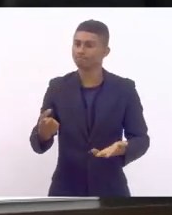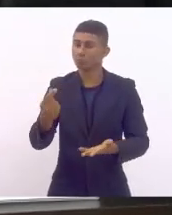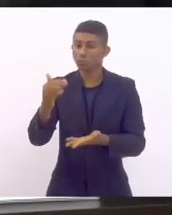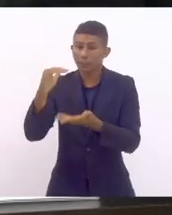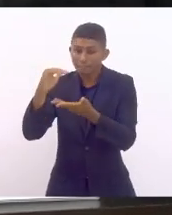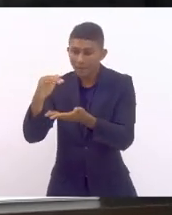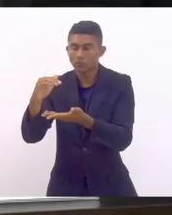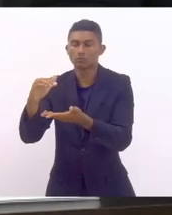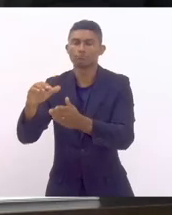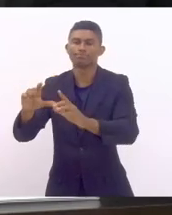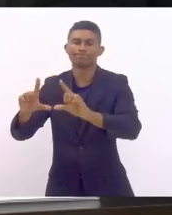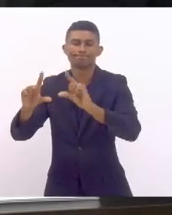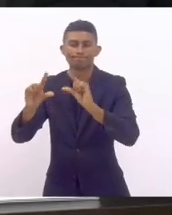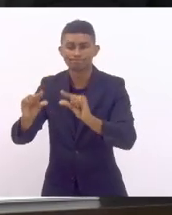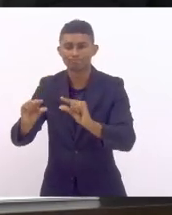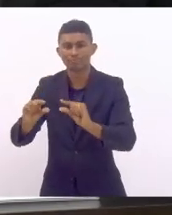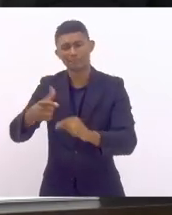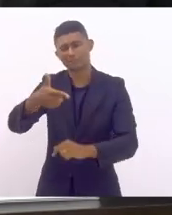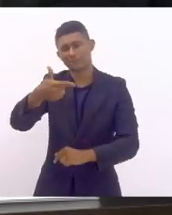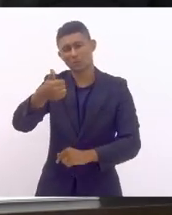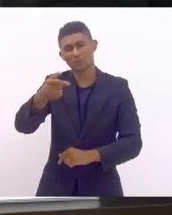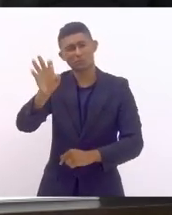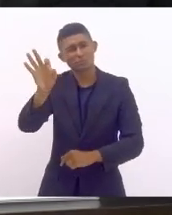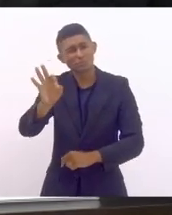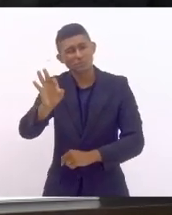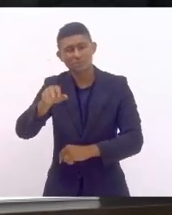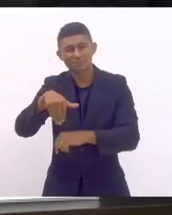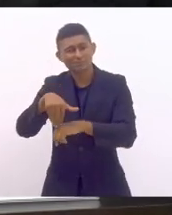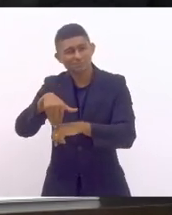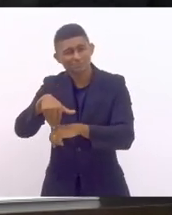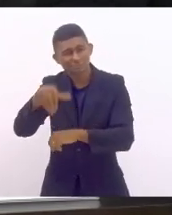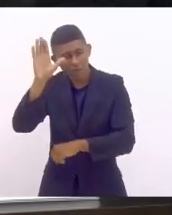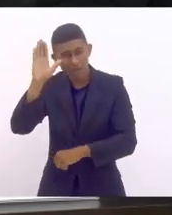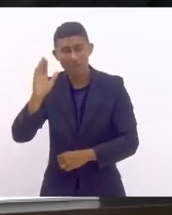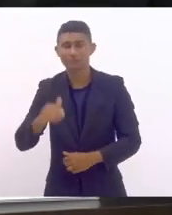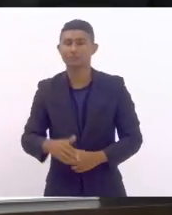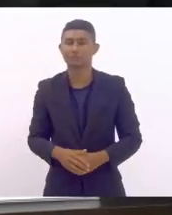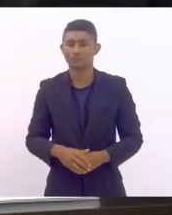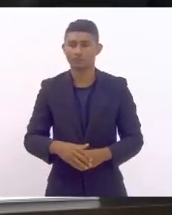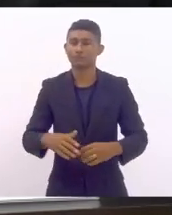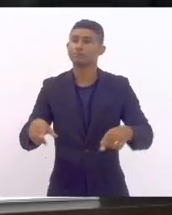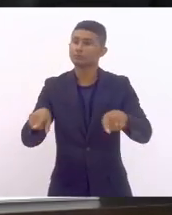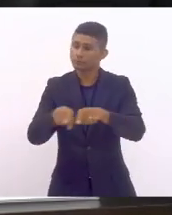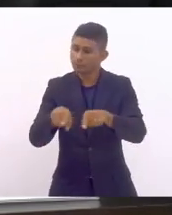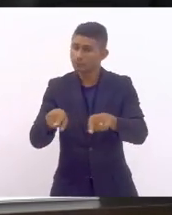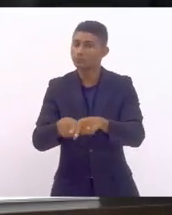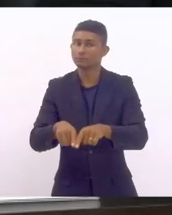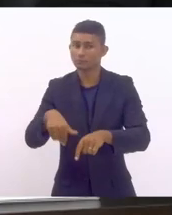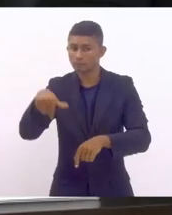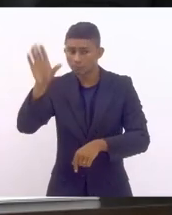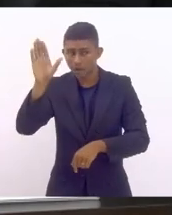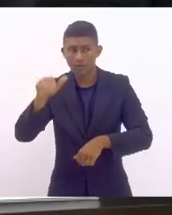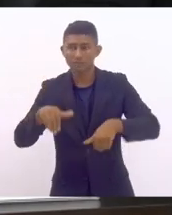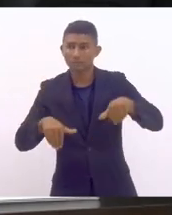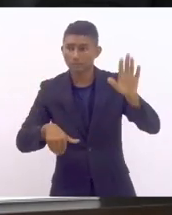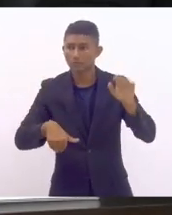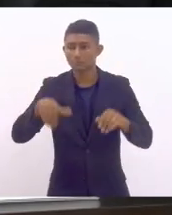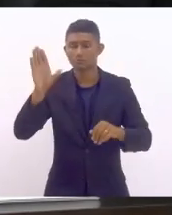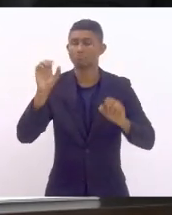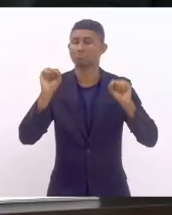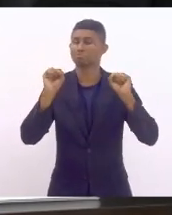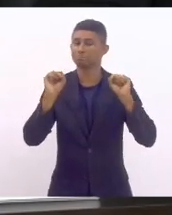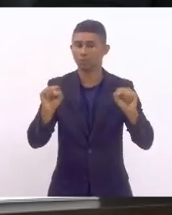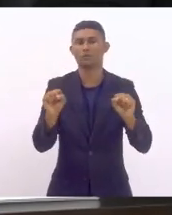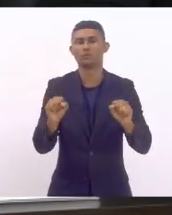orçamento menor em doze mais de doze por cento com possibilidade também demais contingenciamento e mais forte